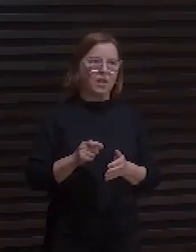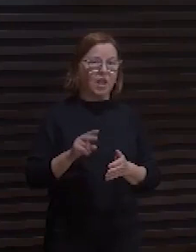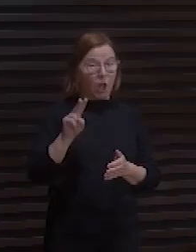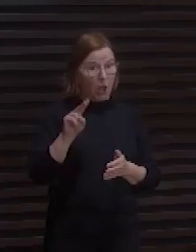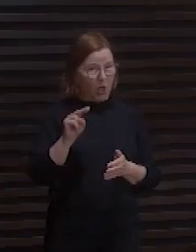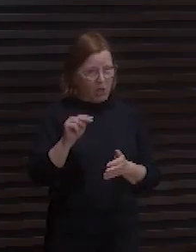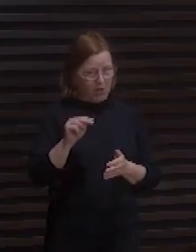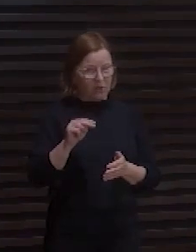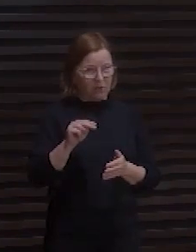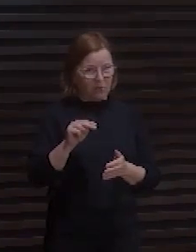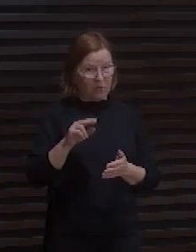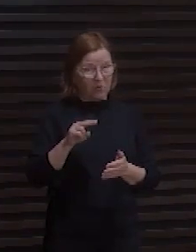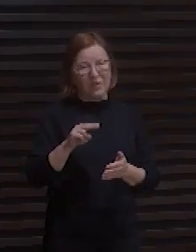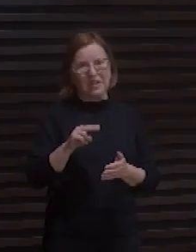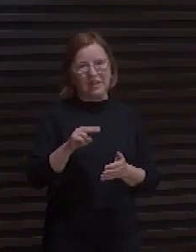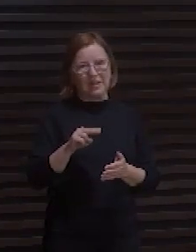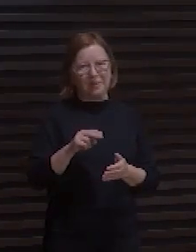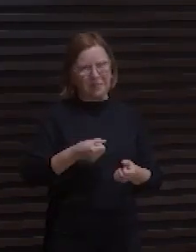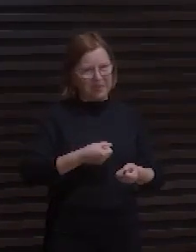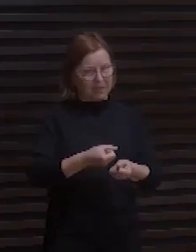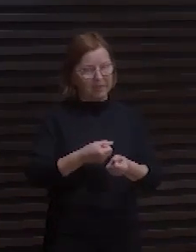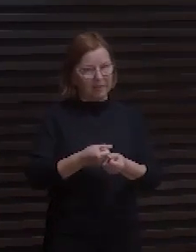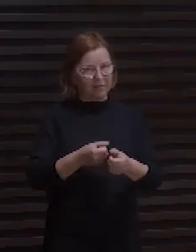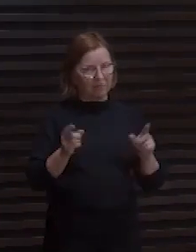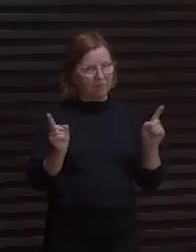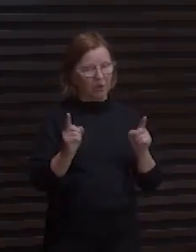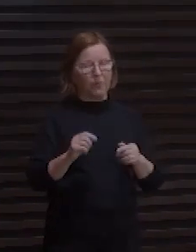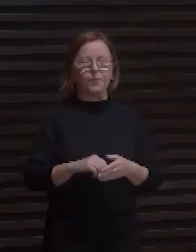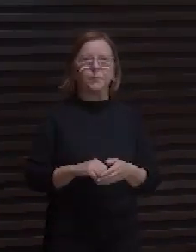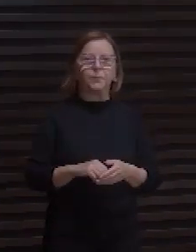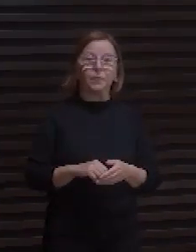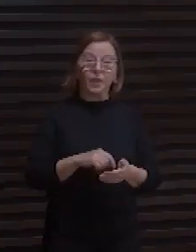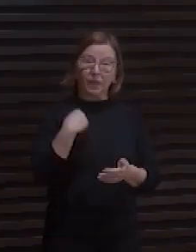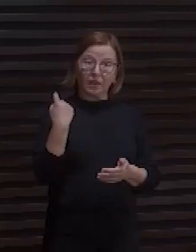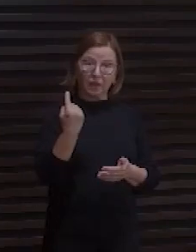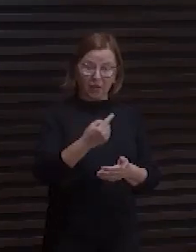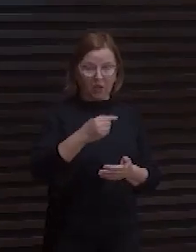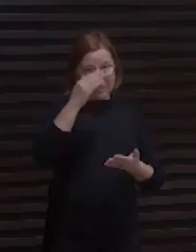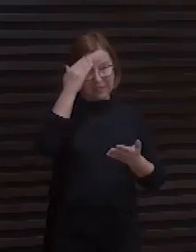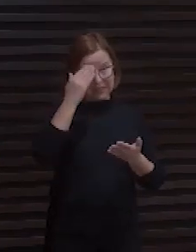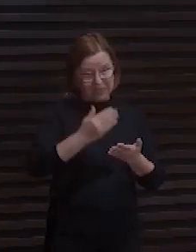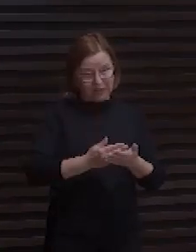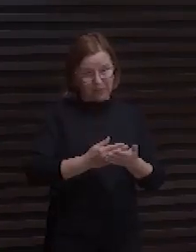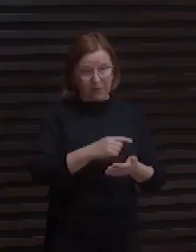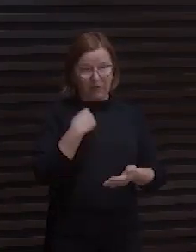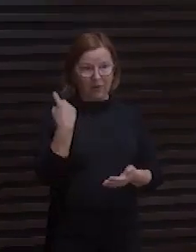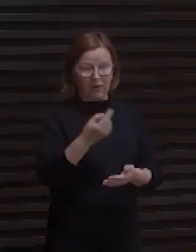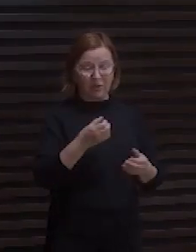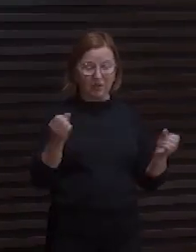irmãos. Não é porque nós cremos que somos novas criaturas em Cristo que agora somos